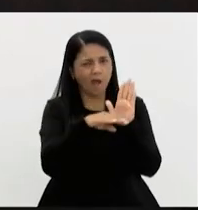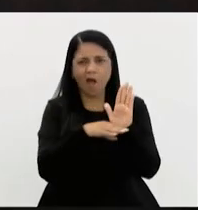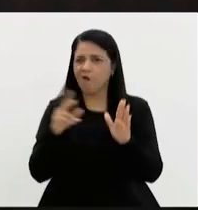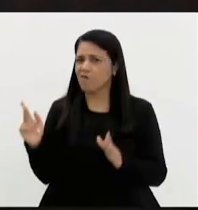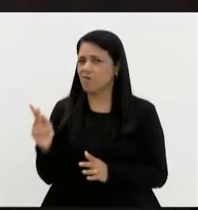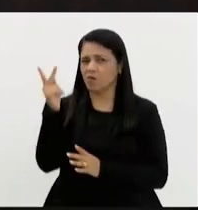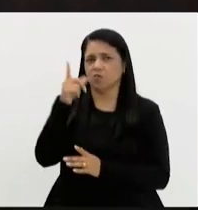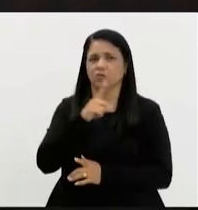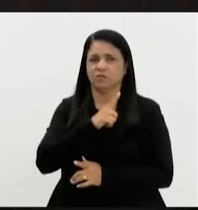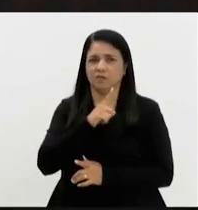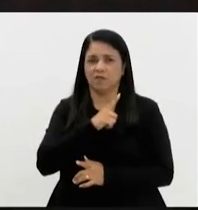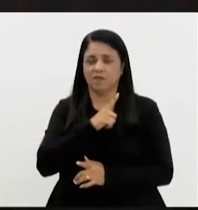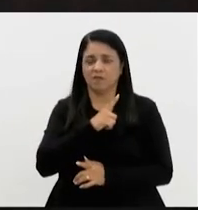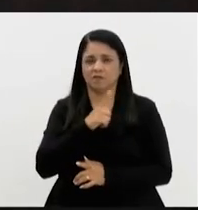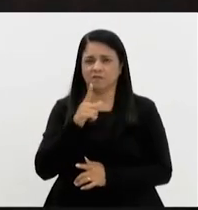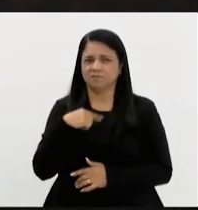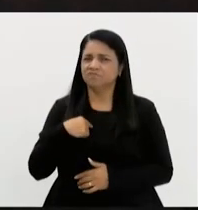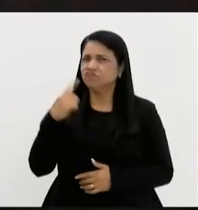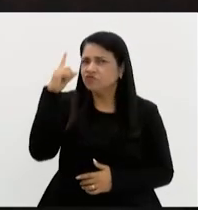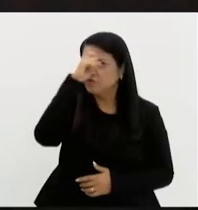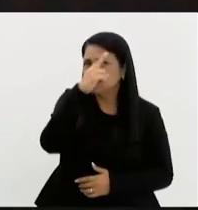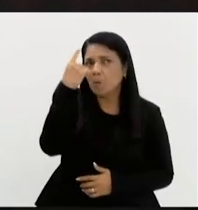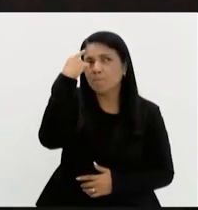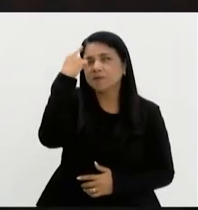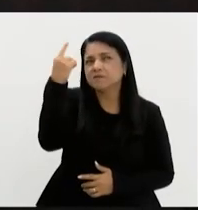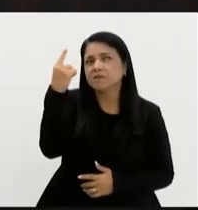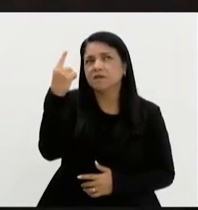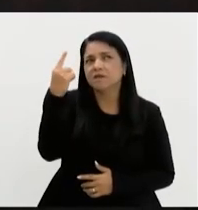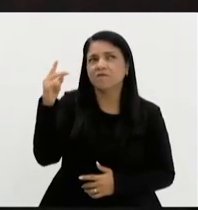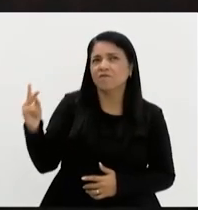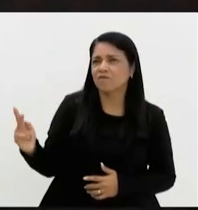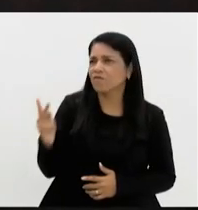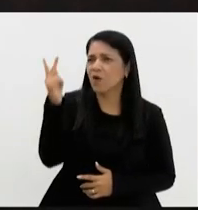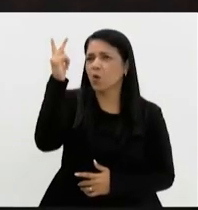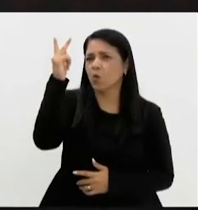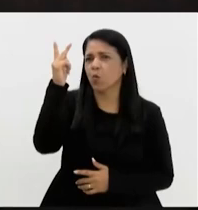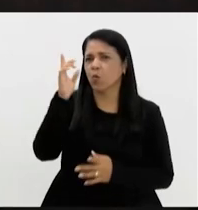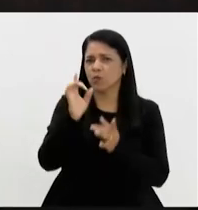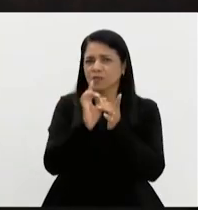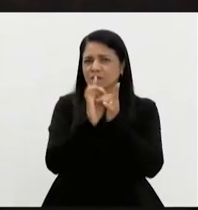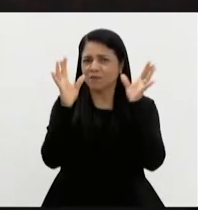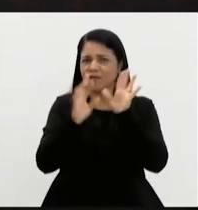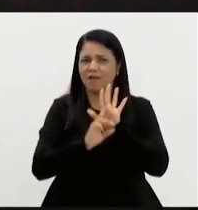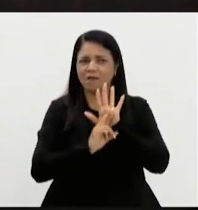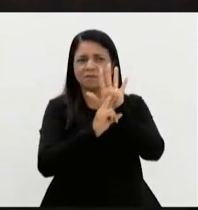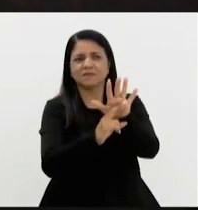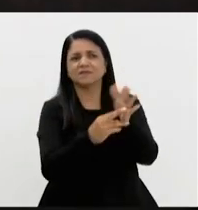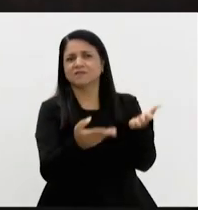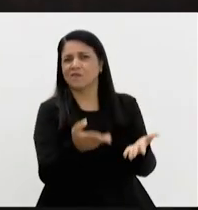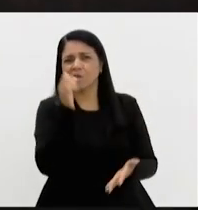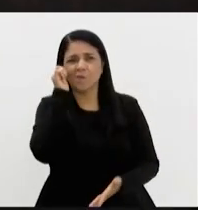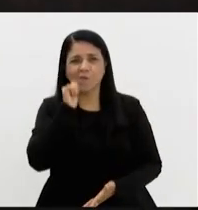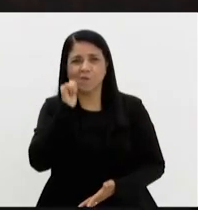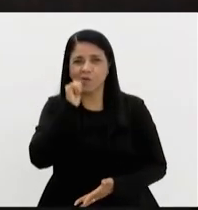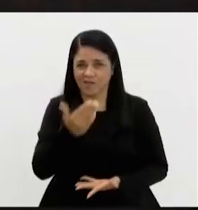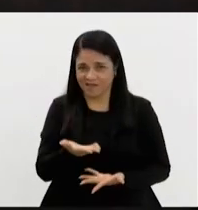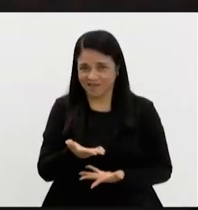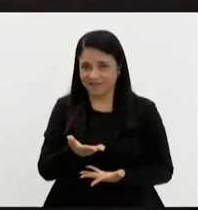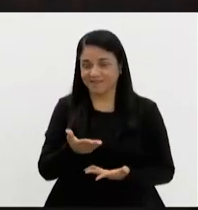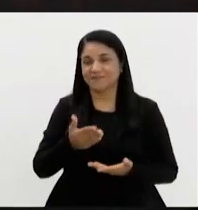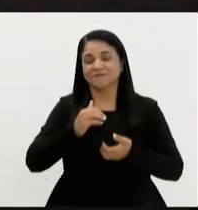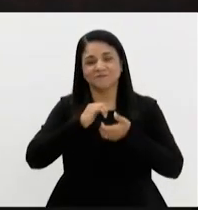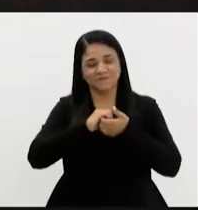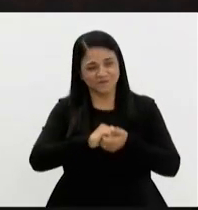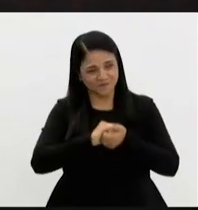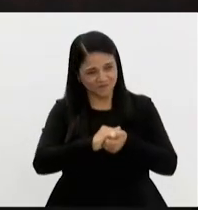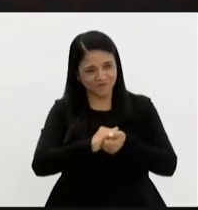e fica difícil pensar num valor mais relevante paraa democracia do que a representatividade feito esse cumprimento a